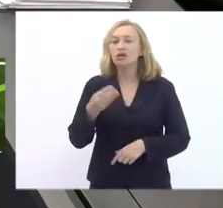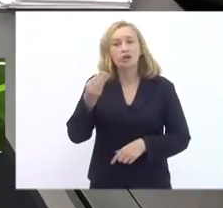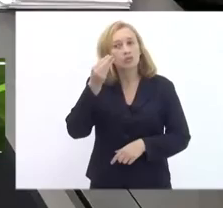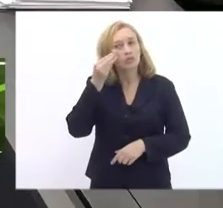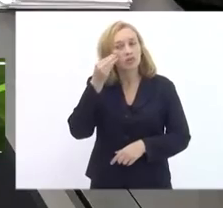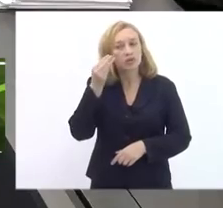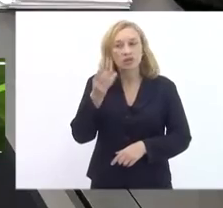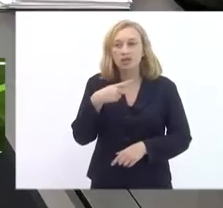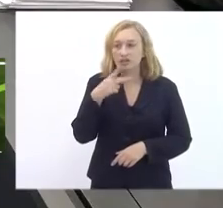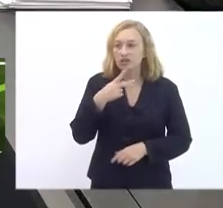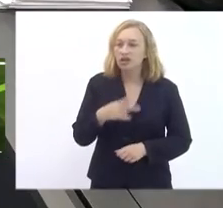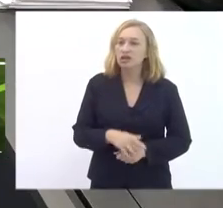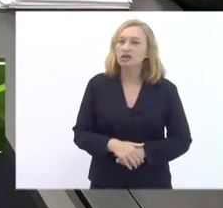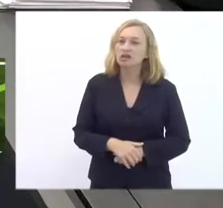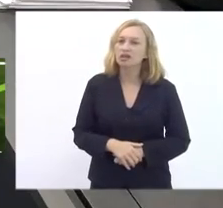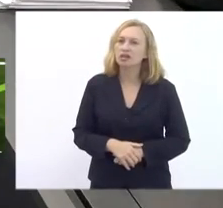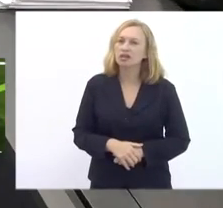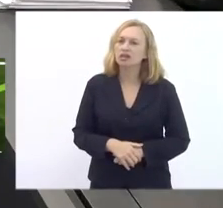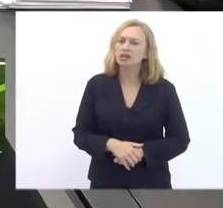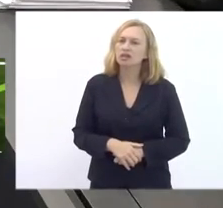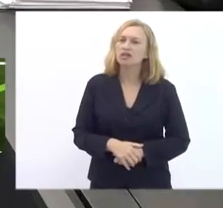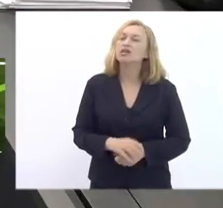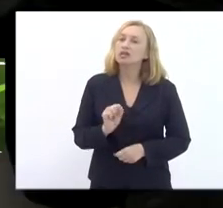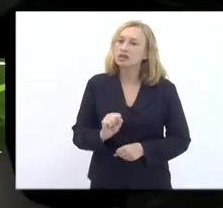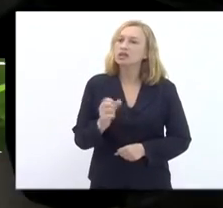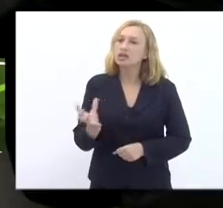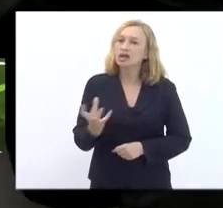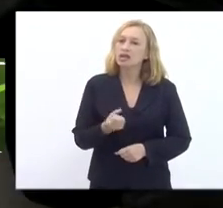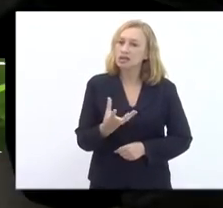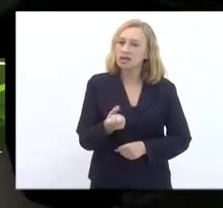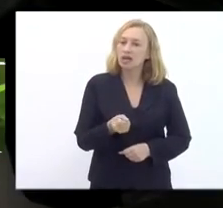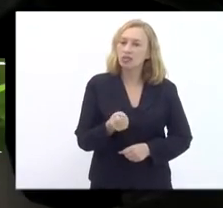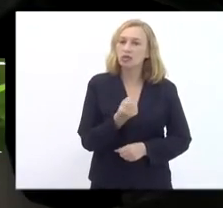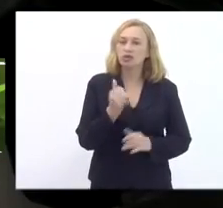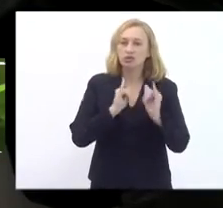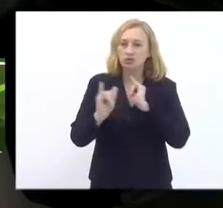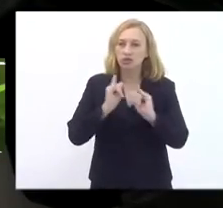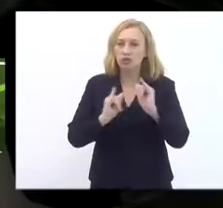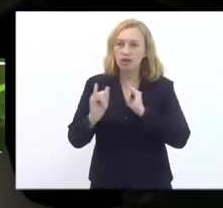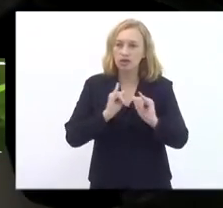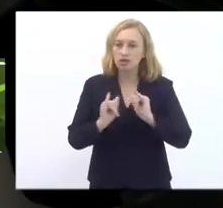falar. A gente recebe os valores, não são valores